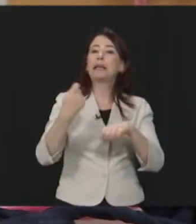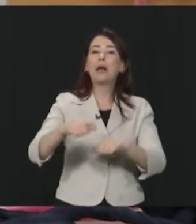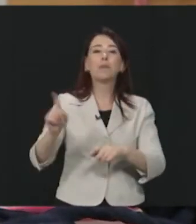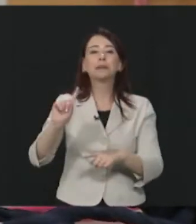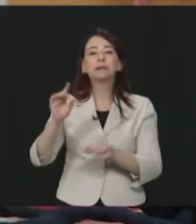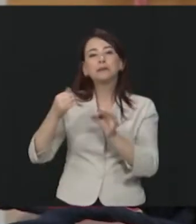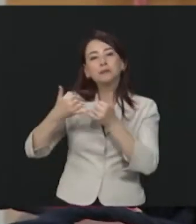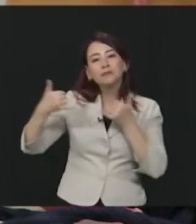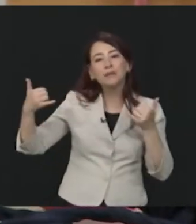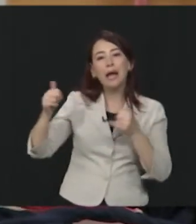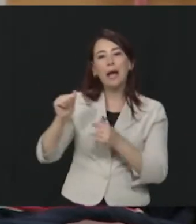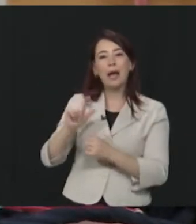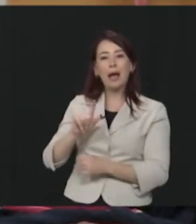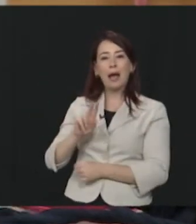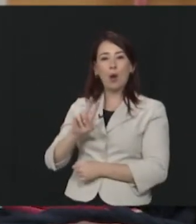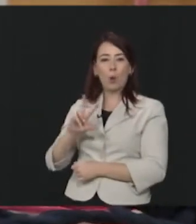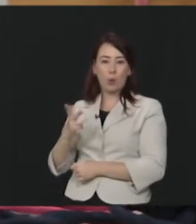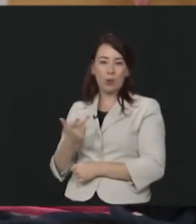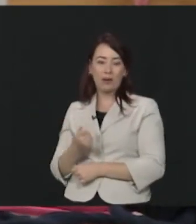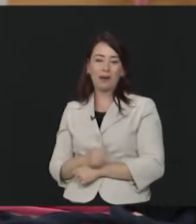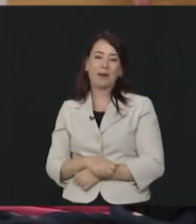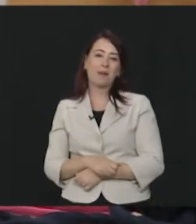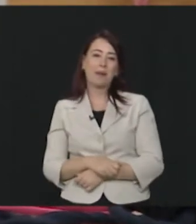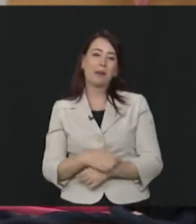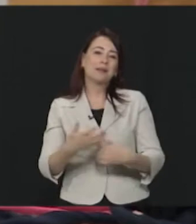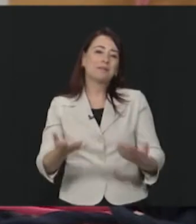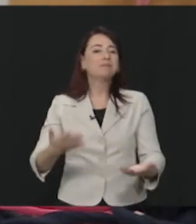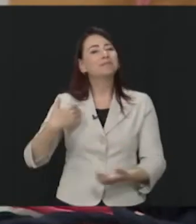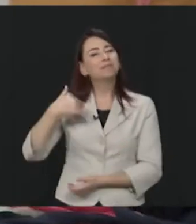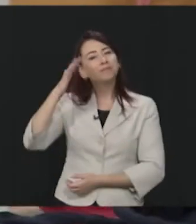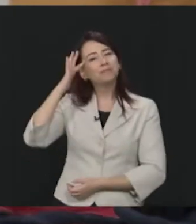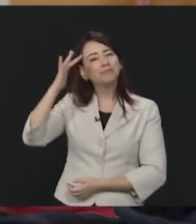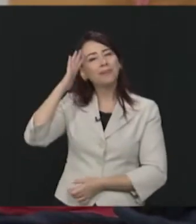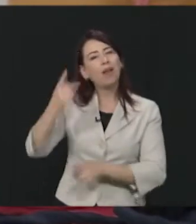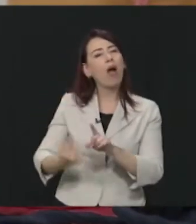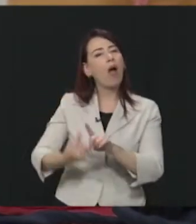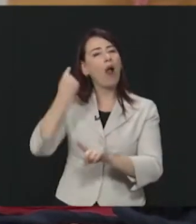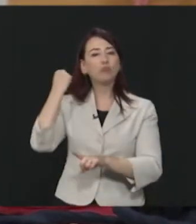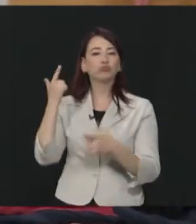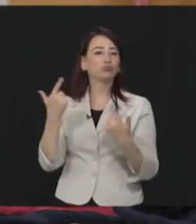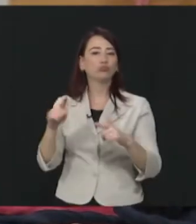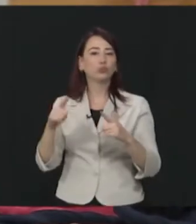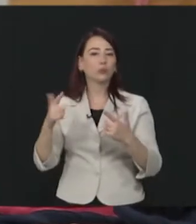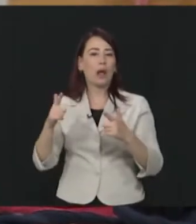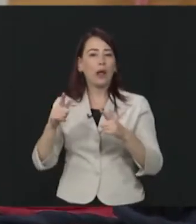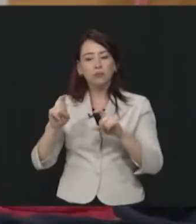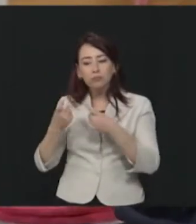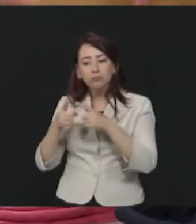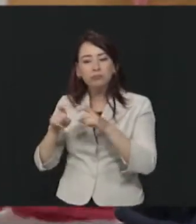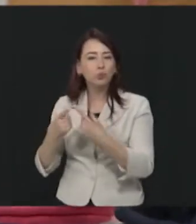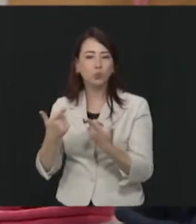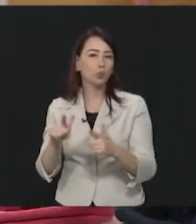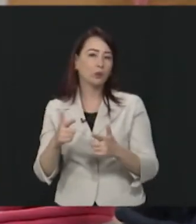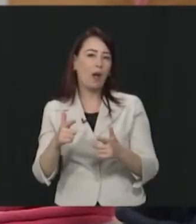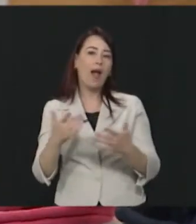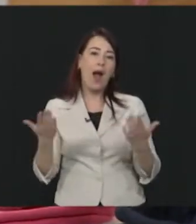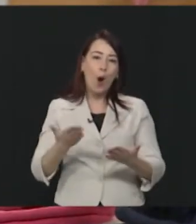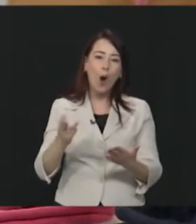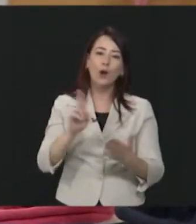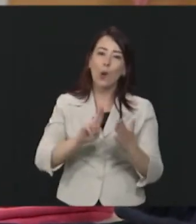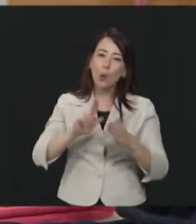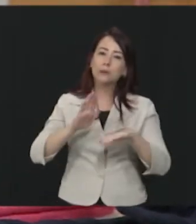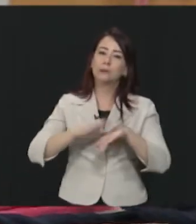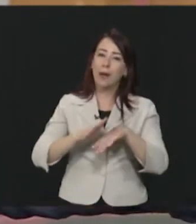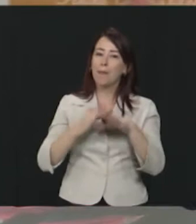agulha. É, tenho a impressão que nos primórdios não tinha o material. Devagar. Então as mãos que eram usadas e devem ser usadas